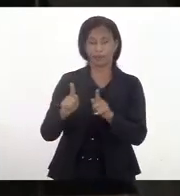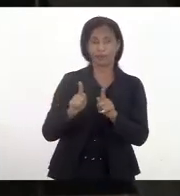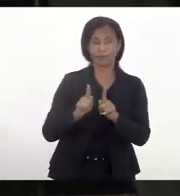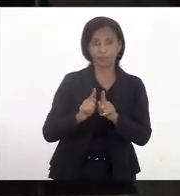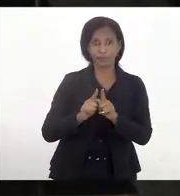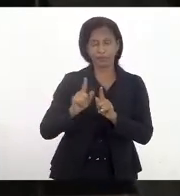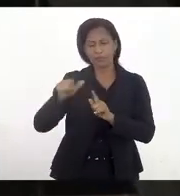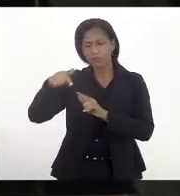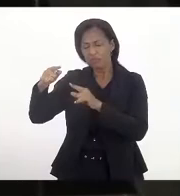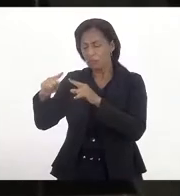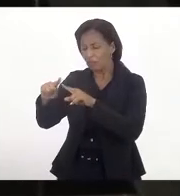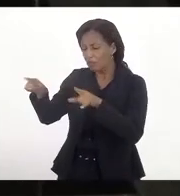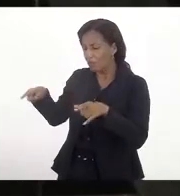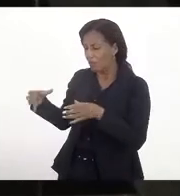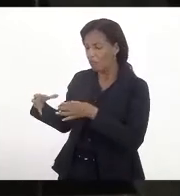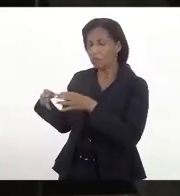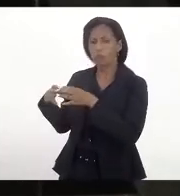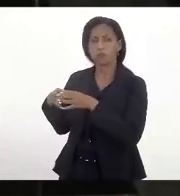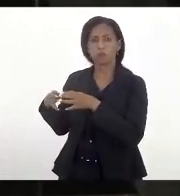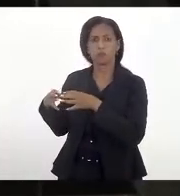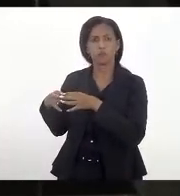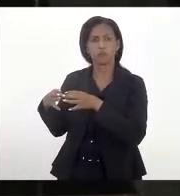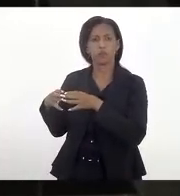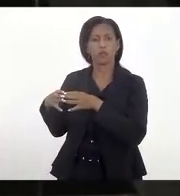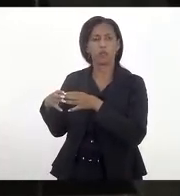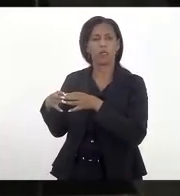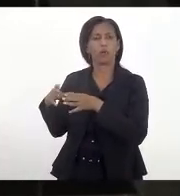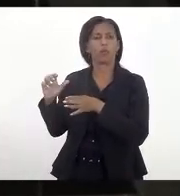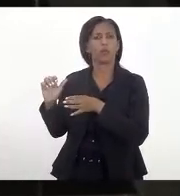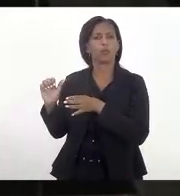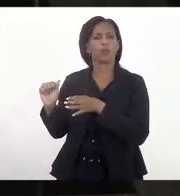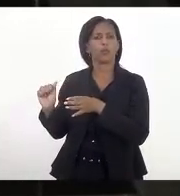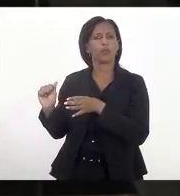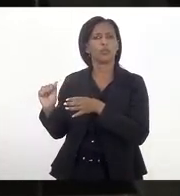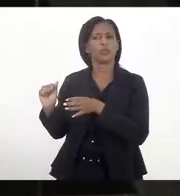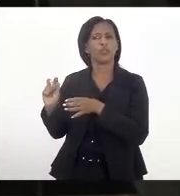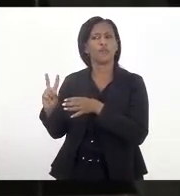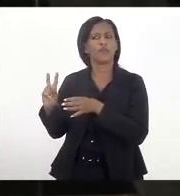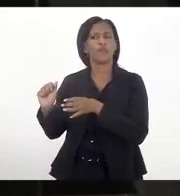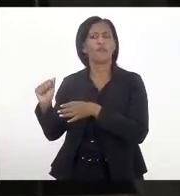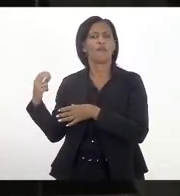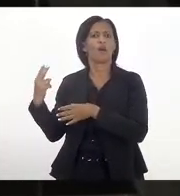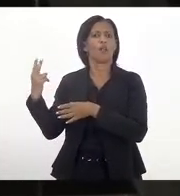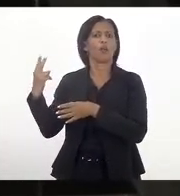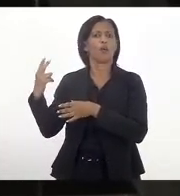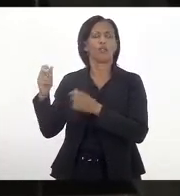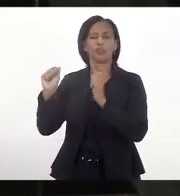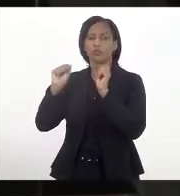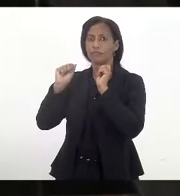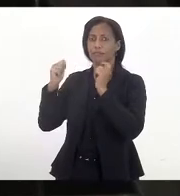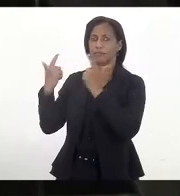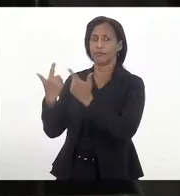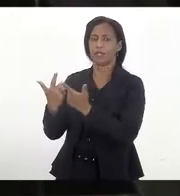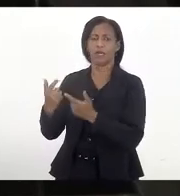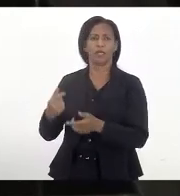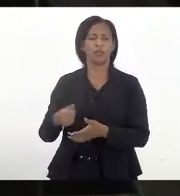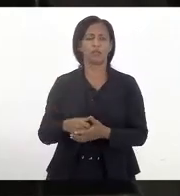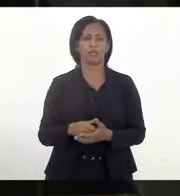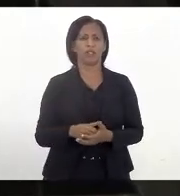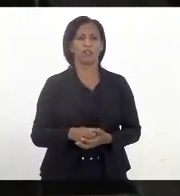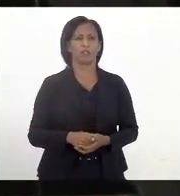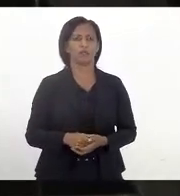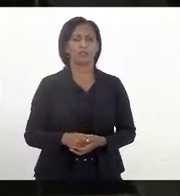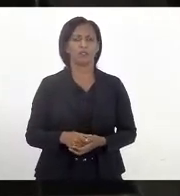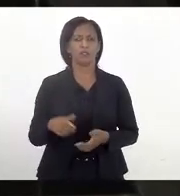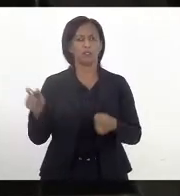funcionava os valores da Assembleia né a parte de demanda por telefonia é